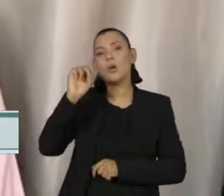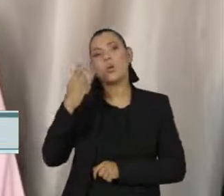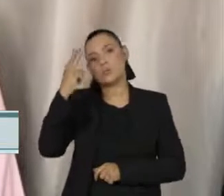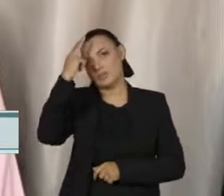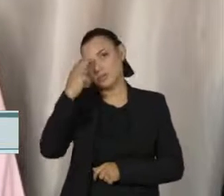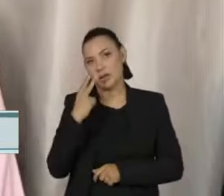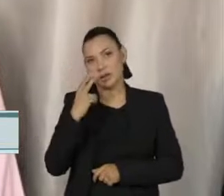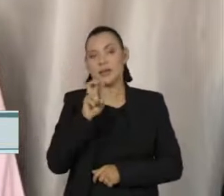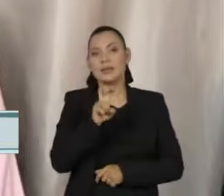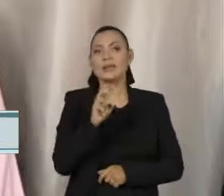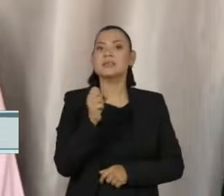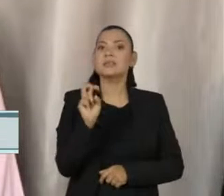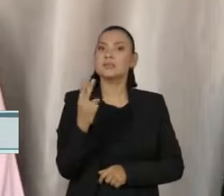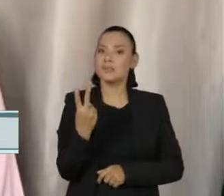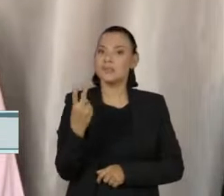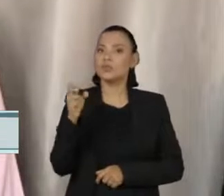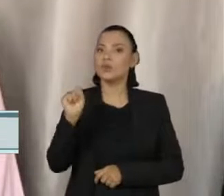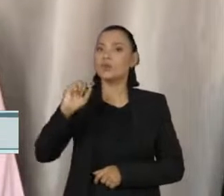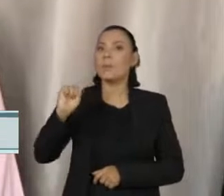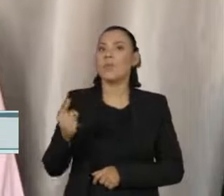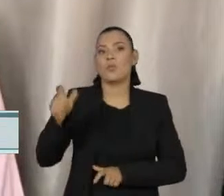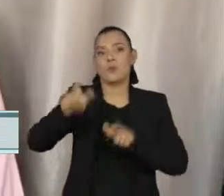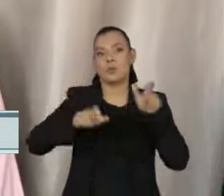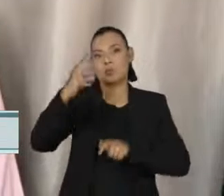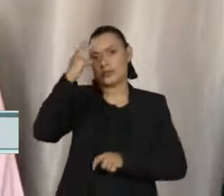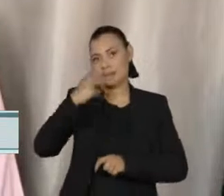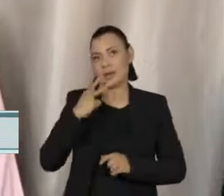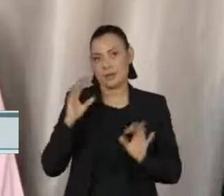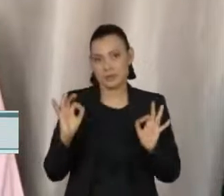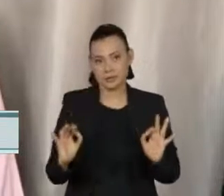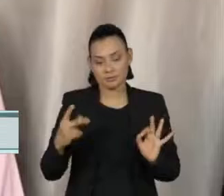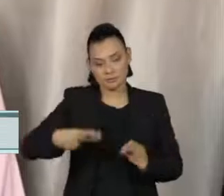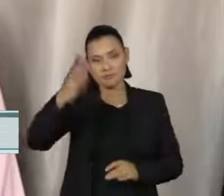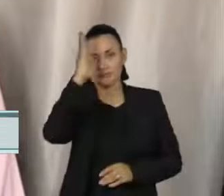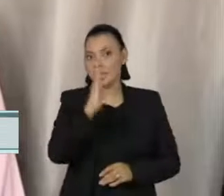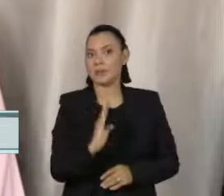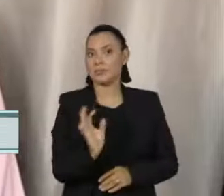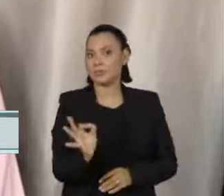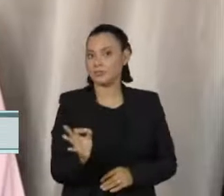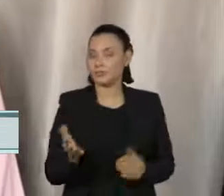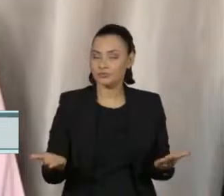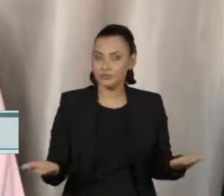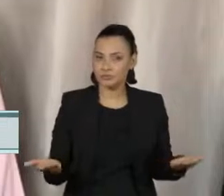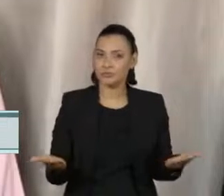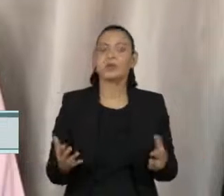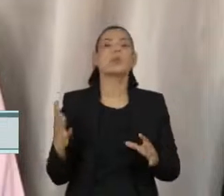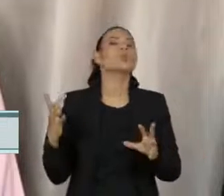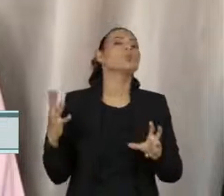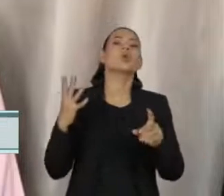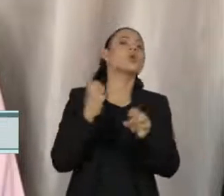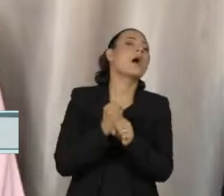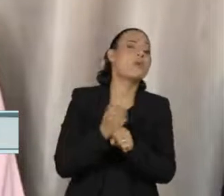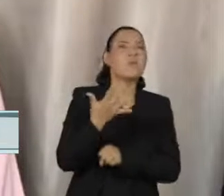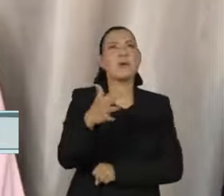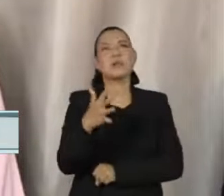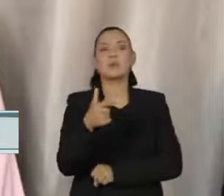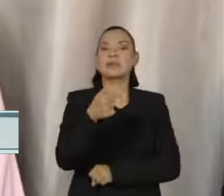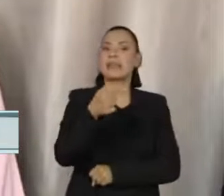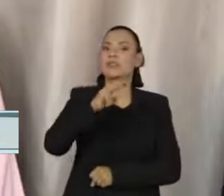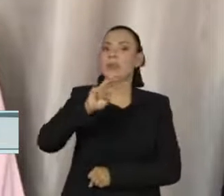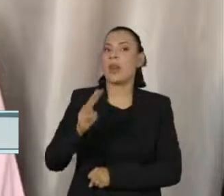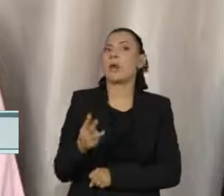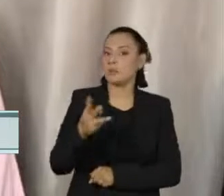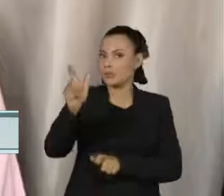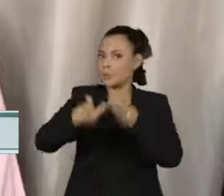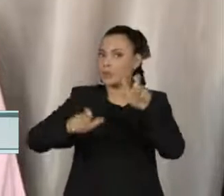de 528 mil pessoas cegas. Então, totalizando o número de aproximadamente 7 milhões